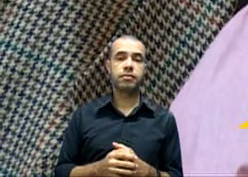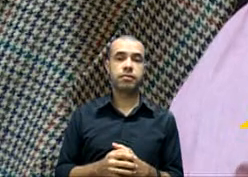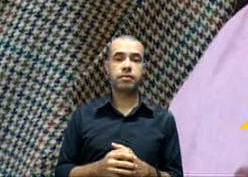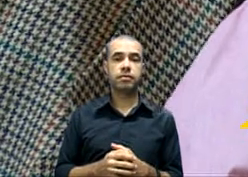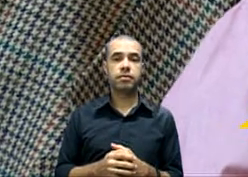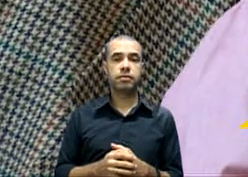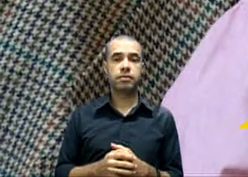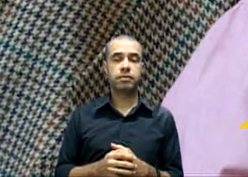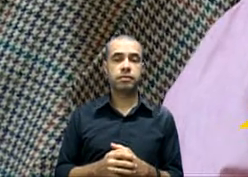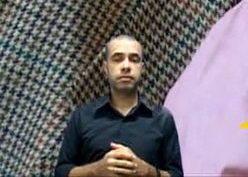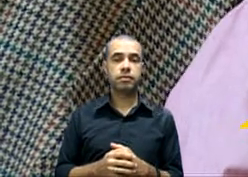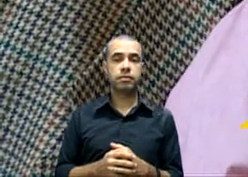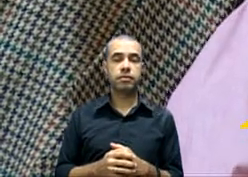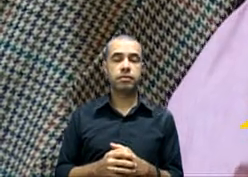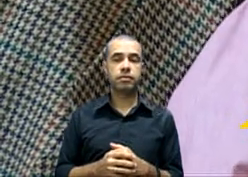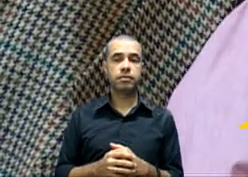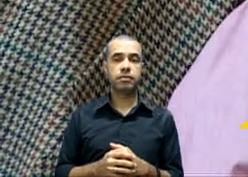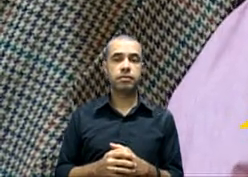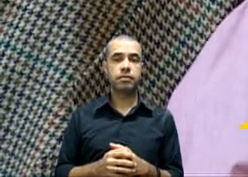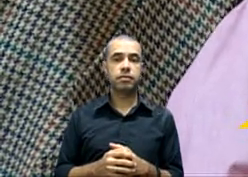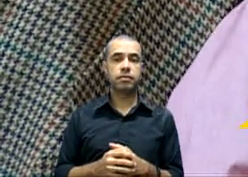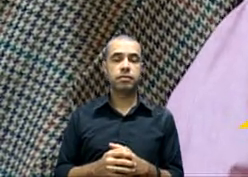Certo.